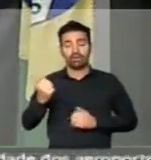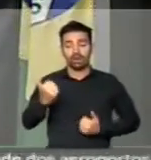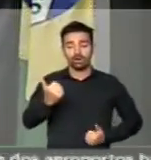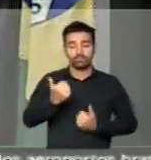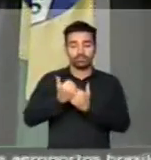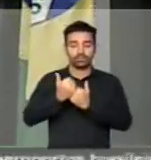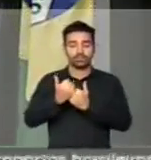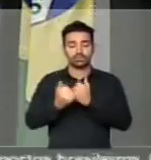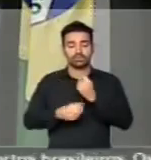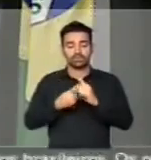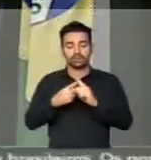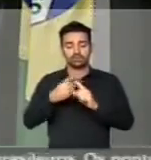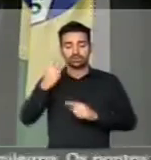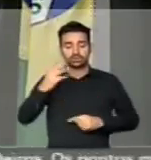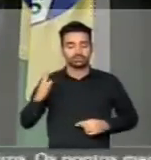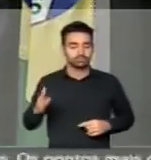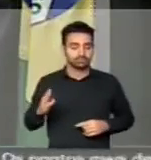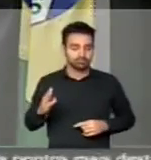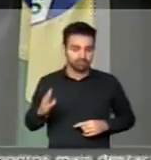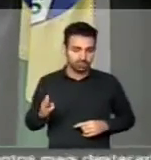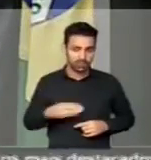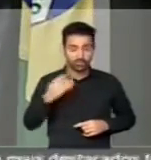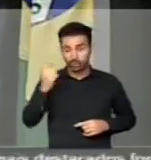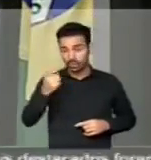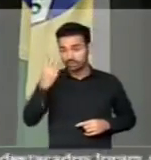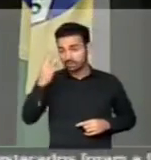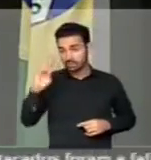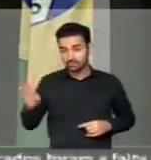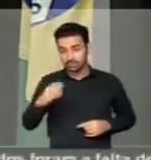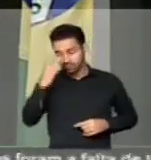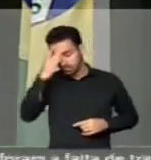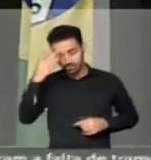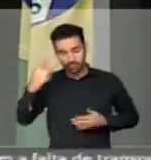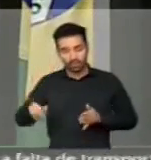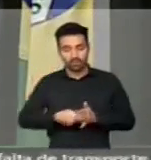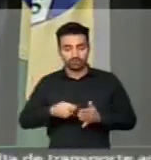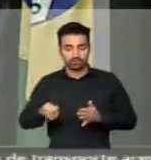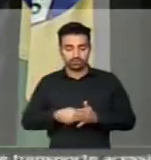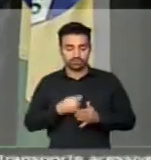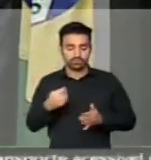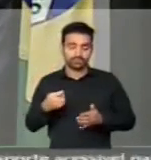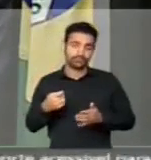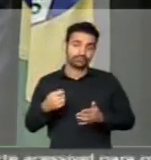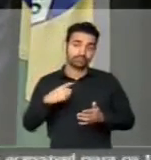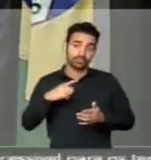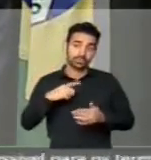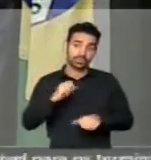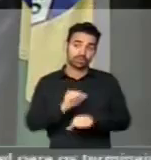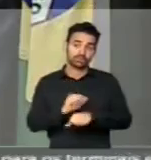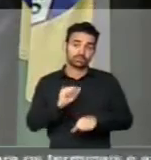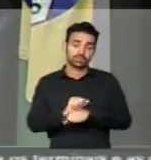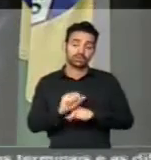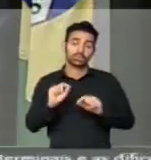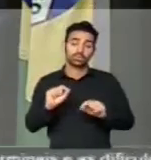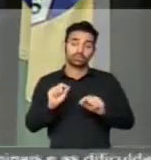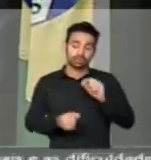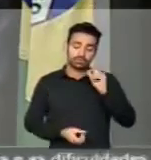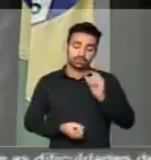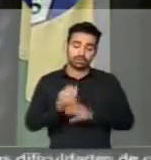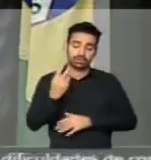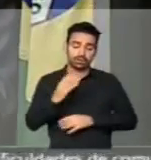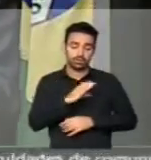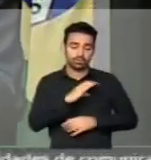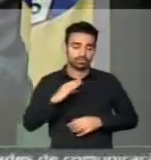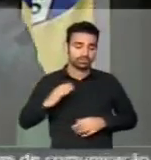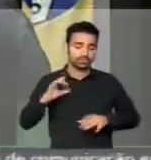por mais de 2 milhões, quase 3 milhões de assinaturas, e ora aguardando a criação de uma